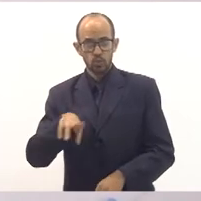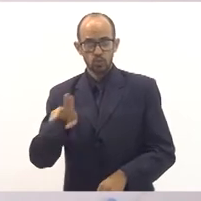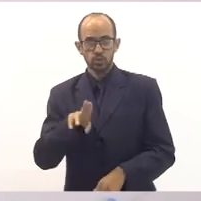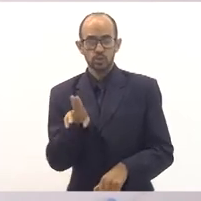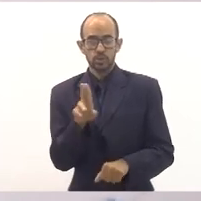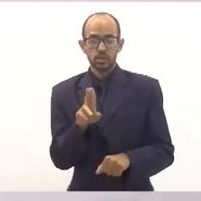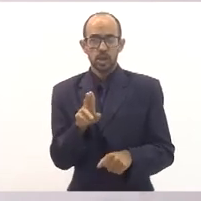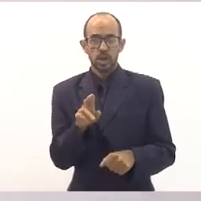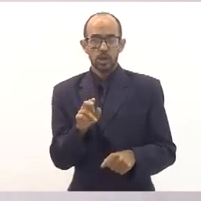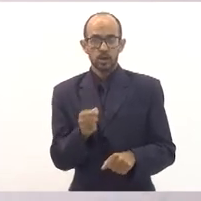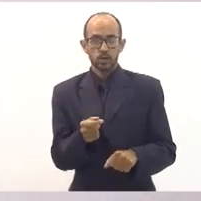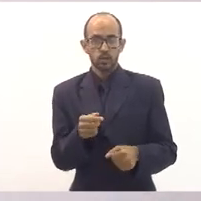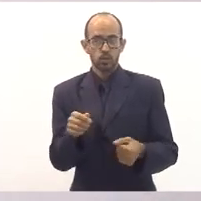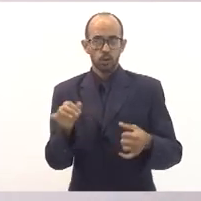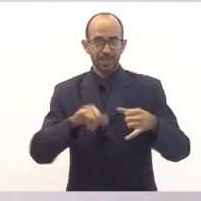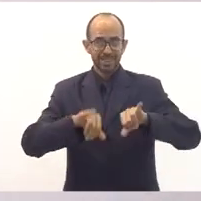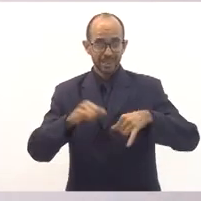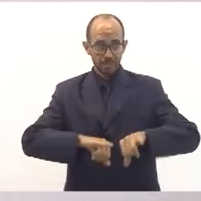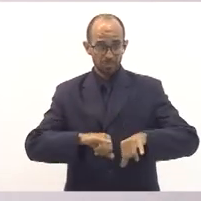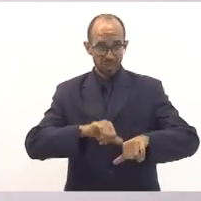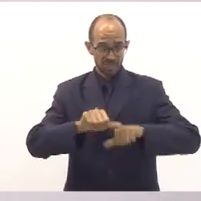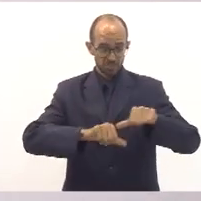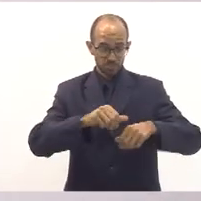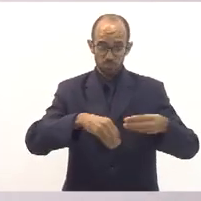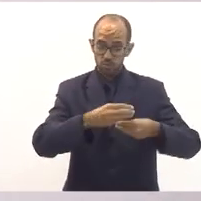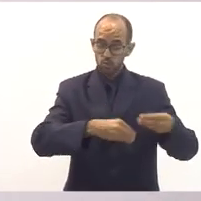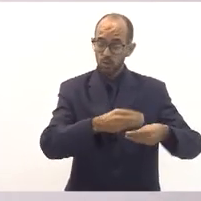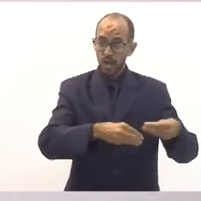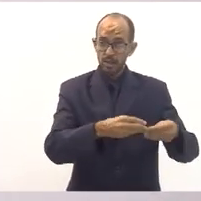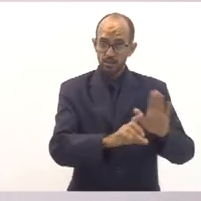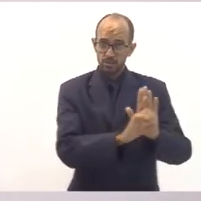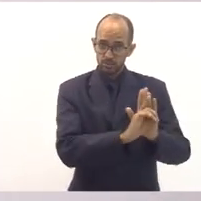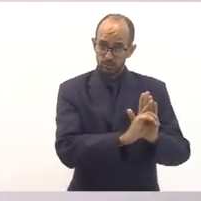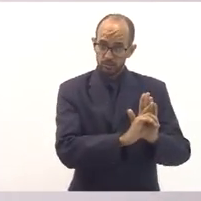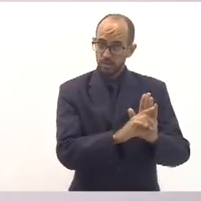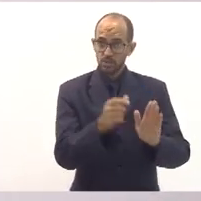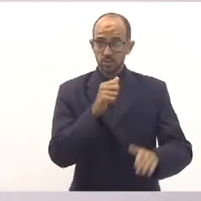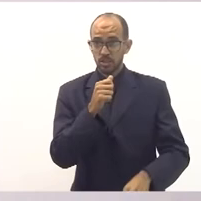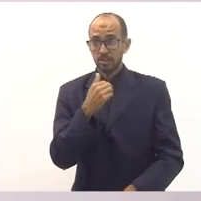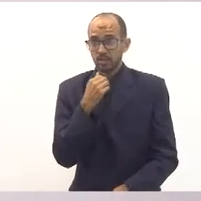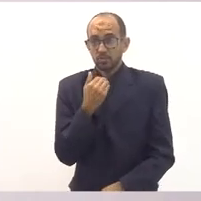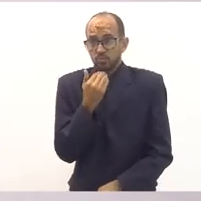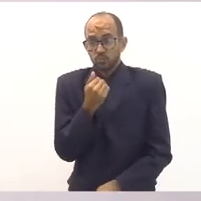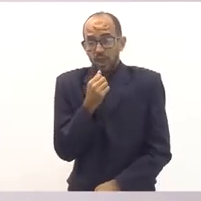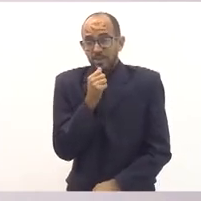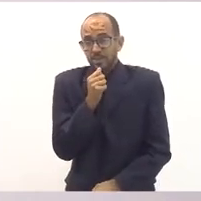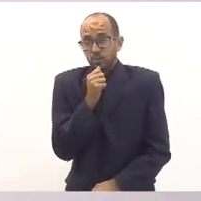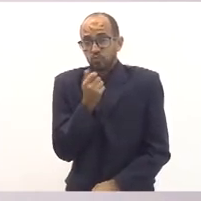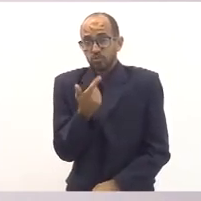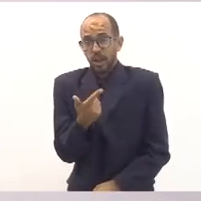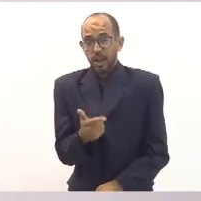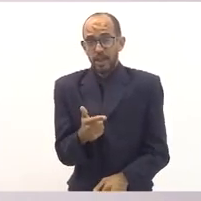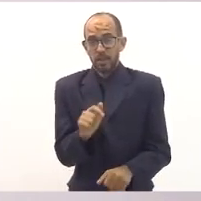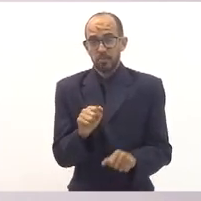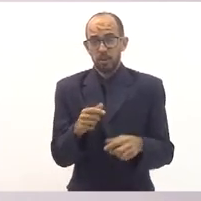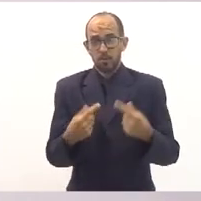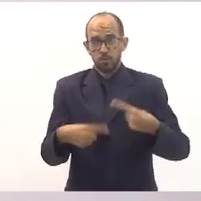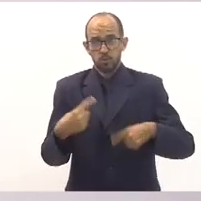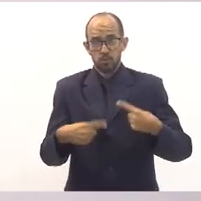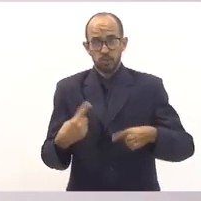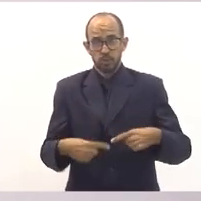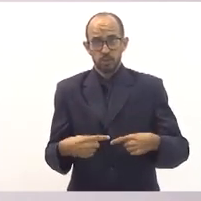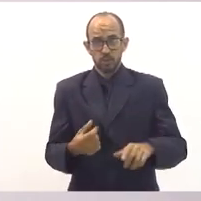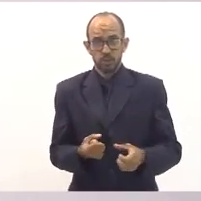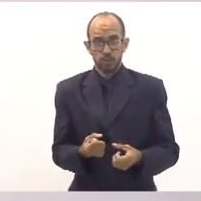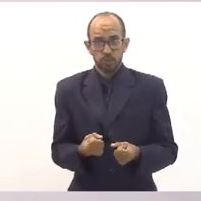adulterantes dessas drogas e nós não temos ainda política de redução de danos para testar essas drogas mas nós conhecemos nós